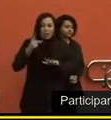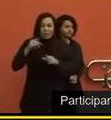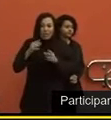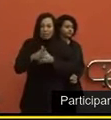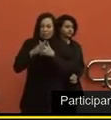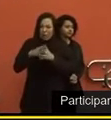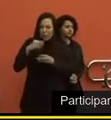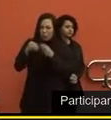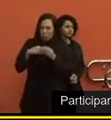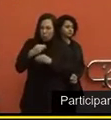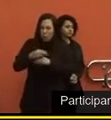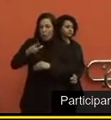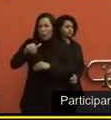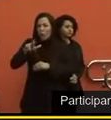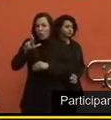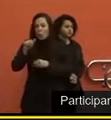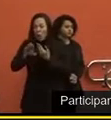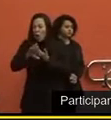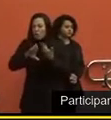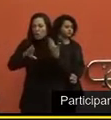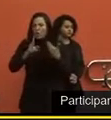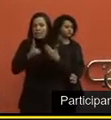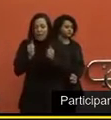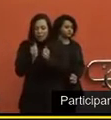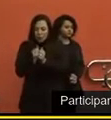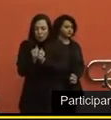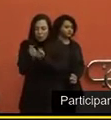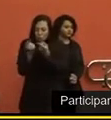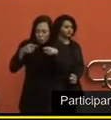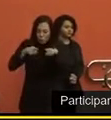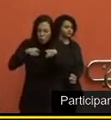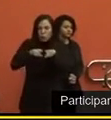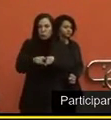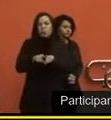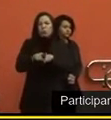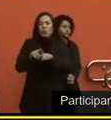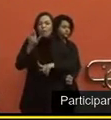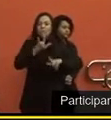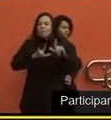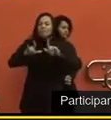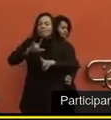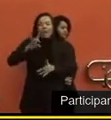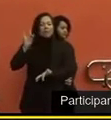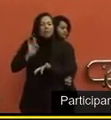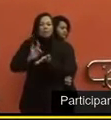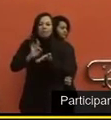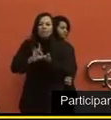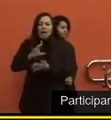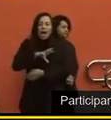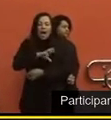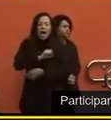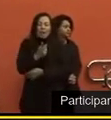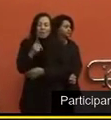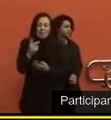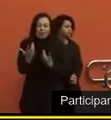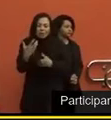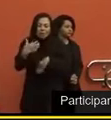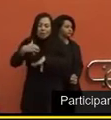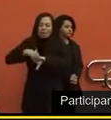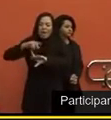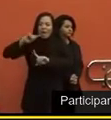complexa aporia de jamais se distanciar de uma paixão racional, na qual externo amor pelos seus